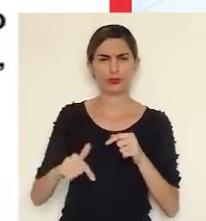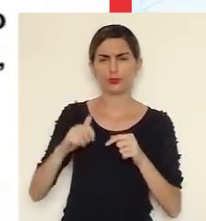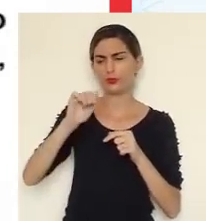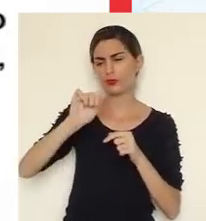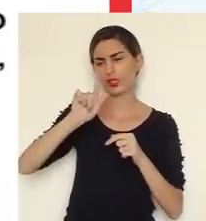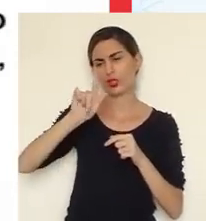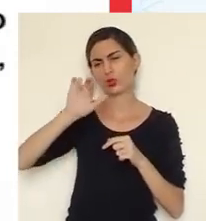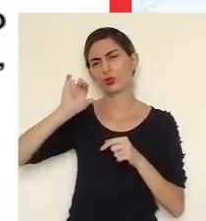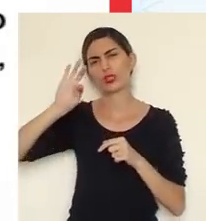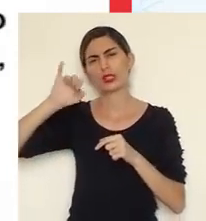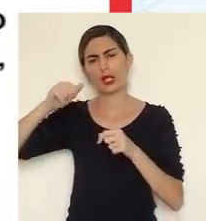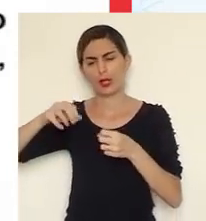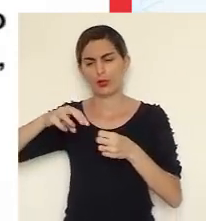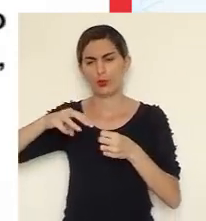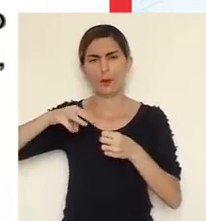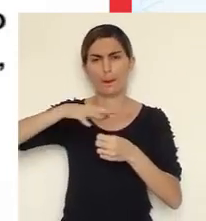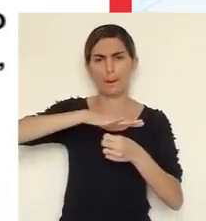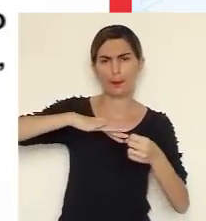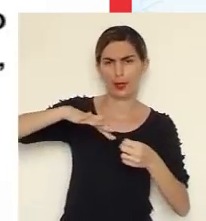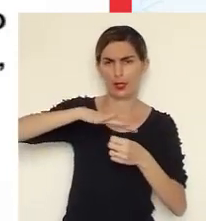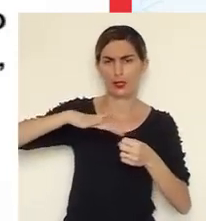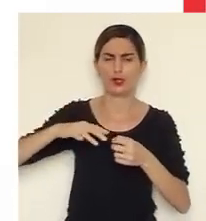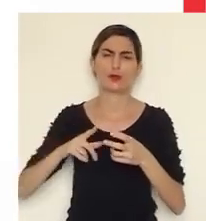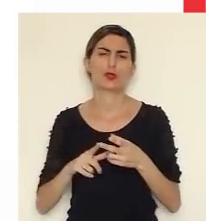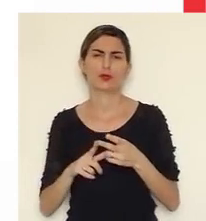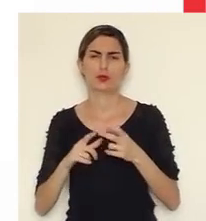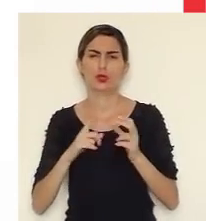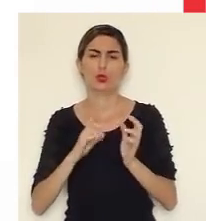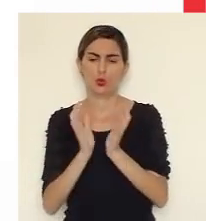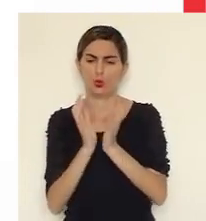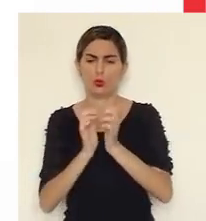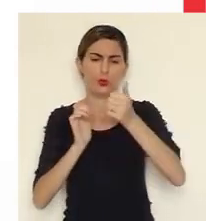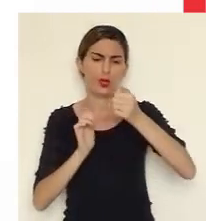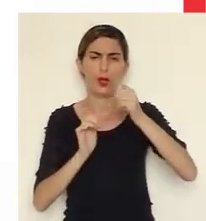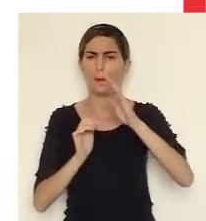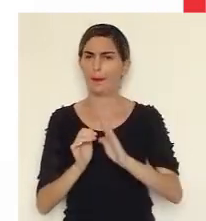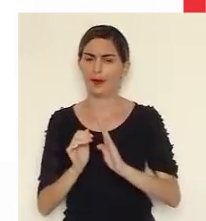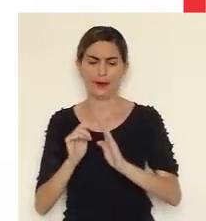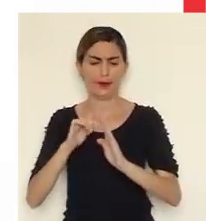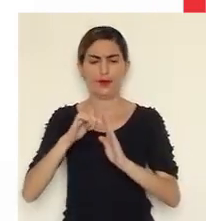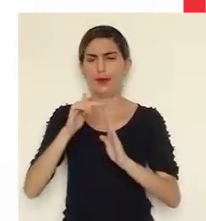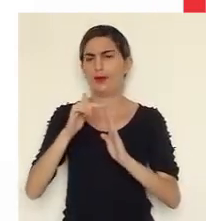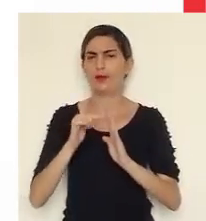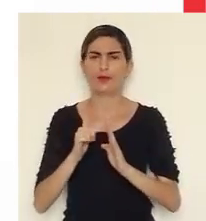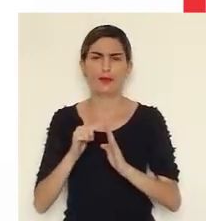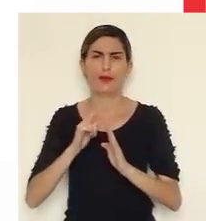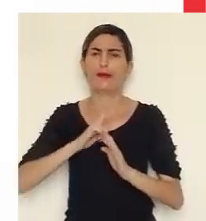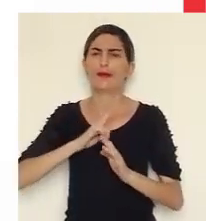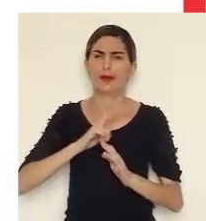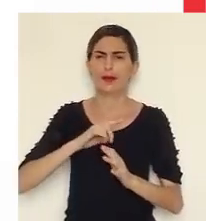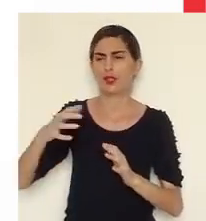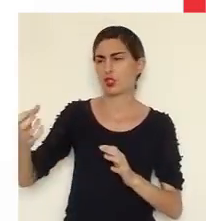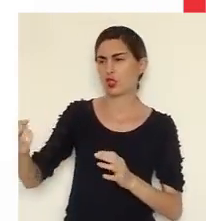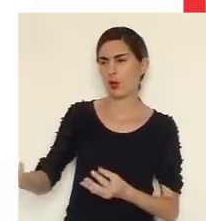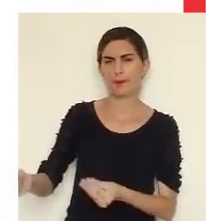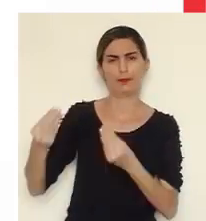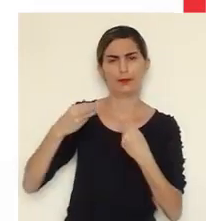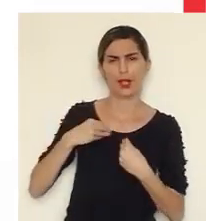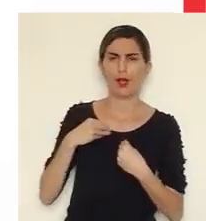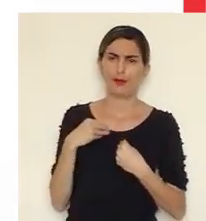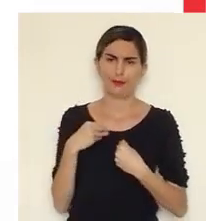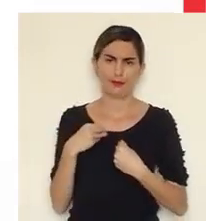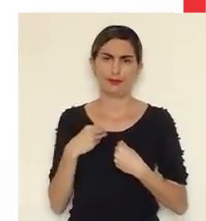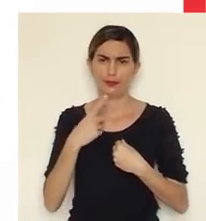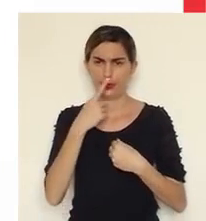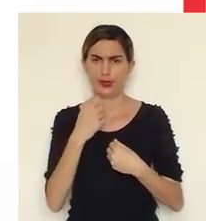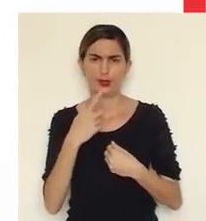não serão aglutinadas no plasma do receptor. Os indivíduos do grupo AB são considerados